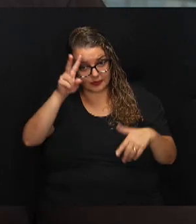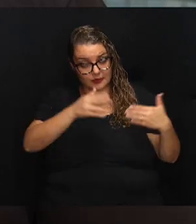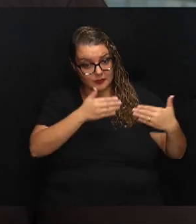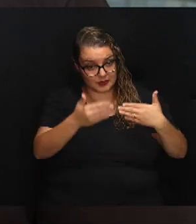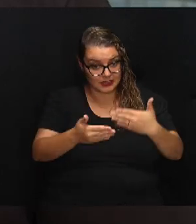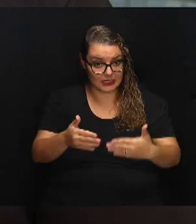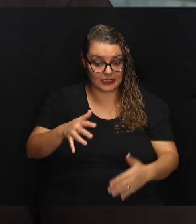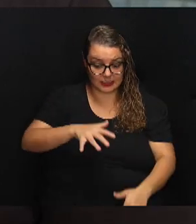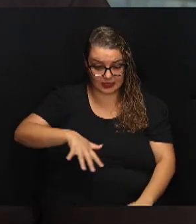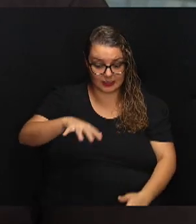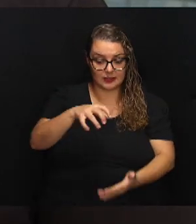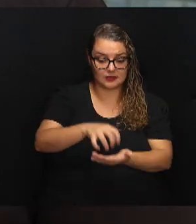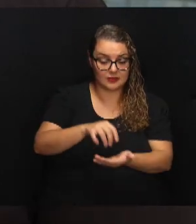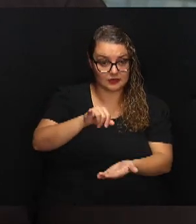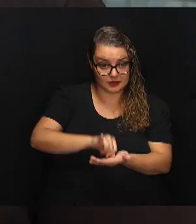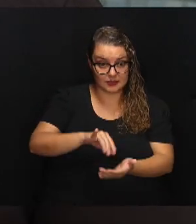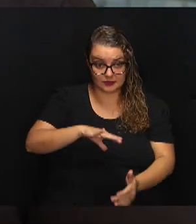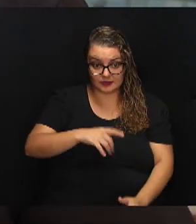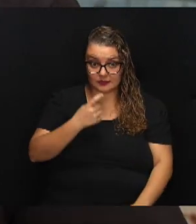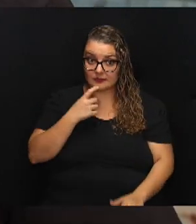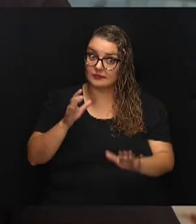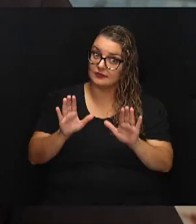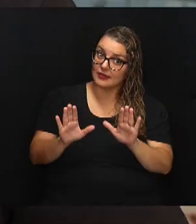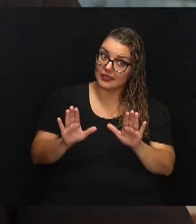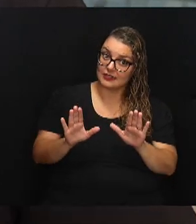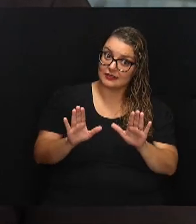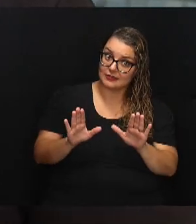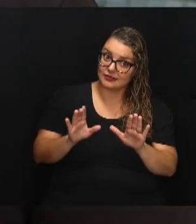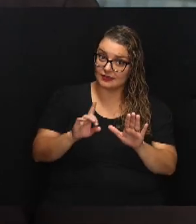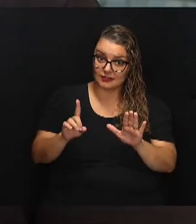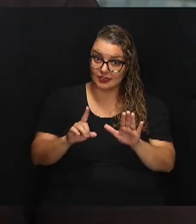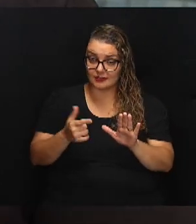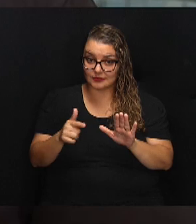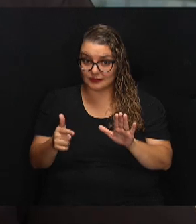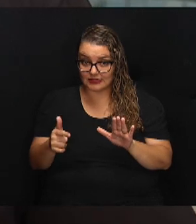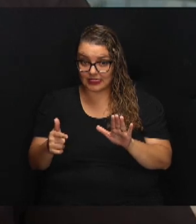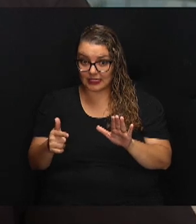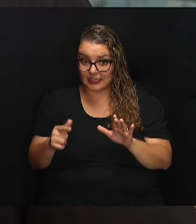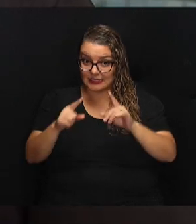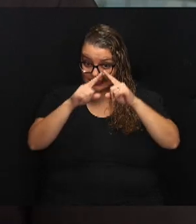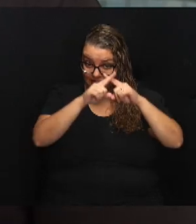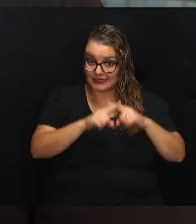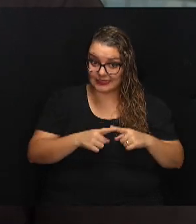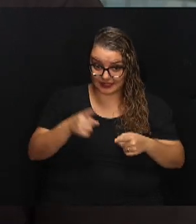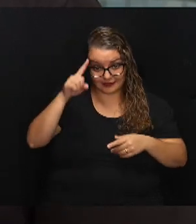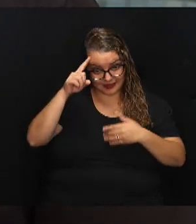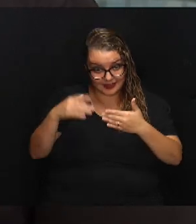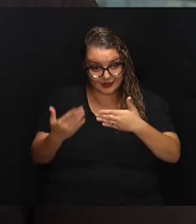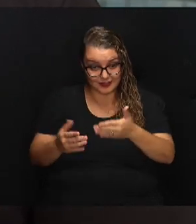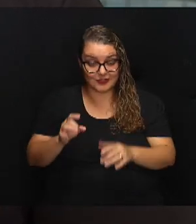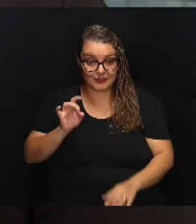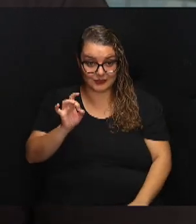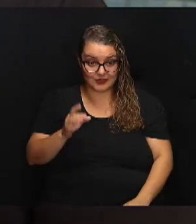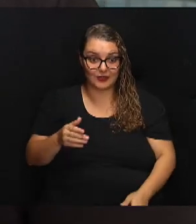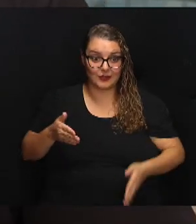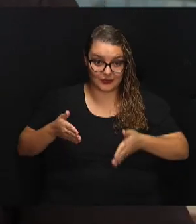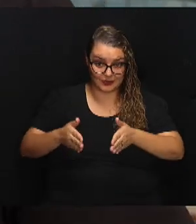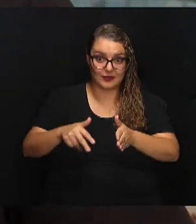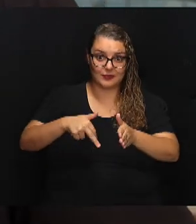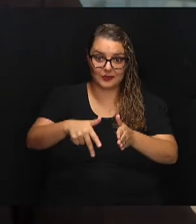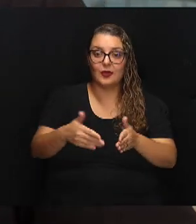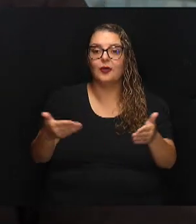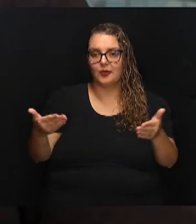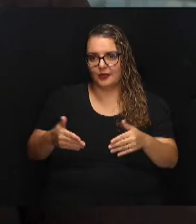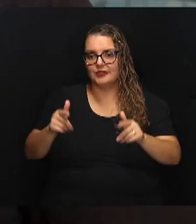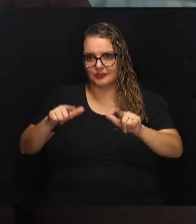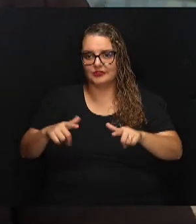região central de Campinas, mas ele já não tem mais esses desafios, né? Serve apenas como uma passagem. Hoje é um